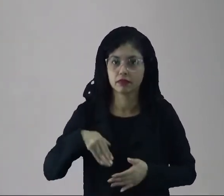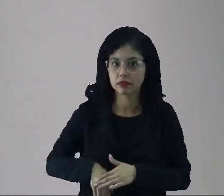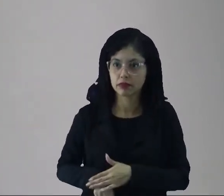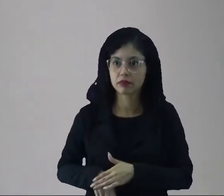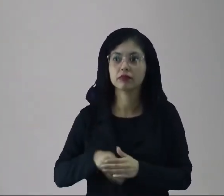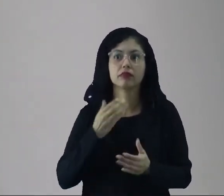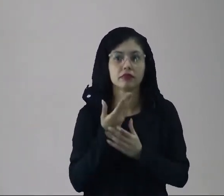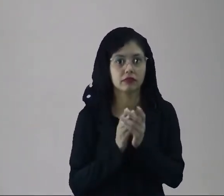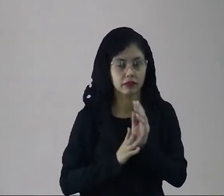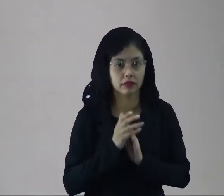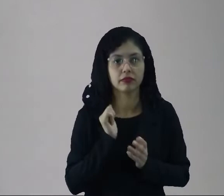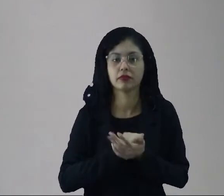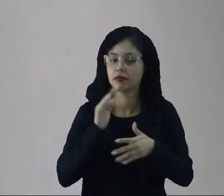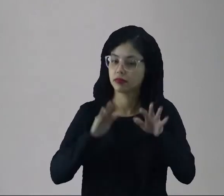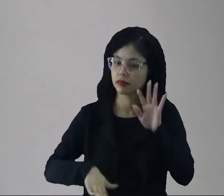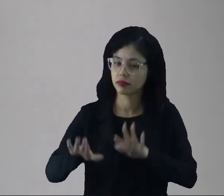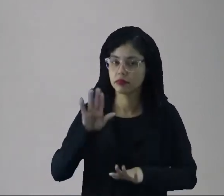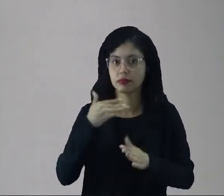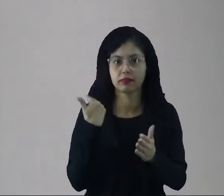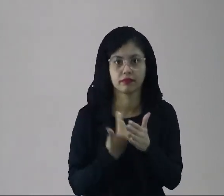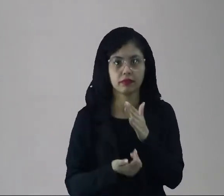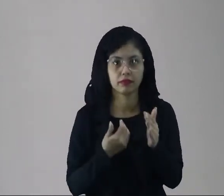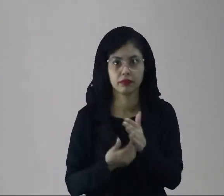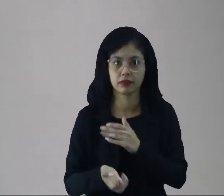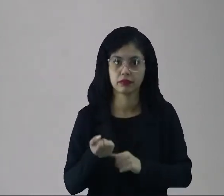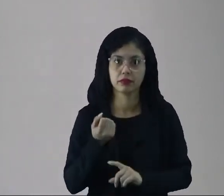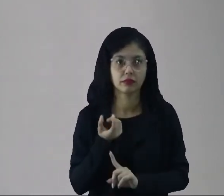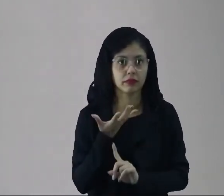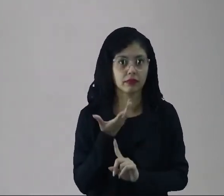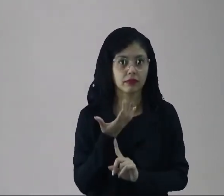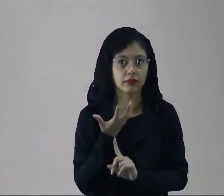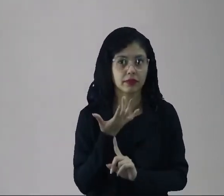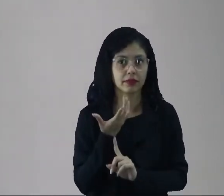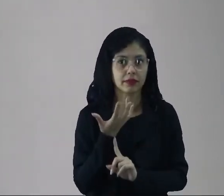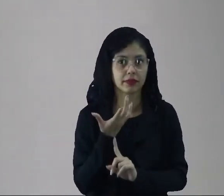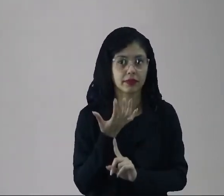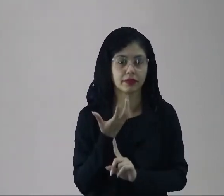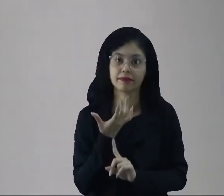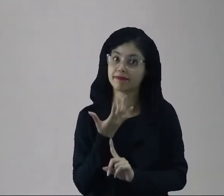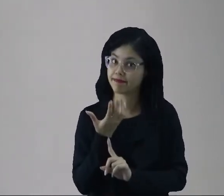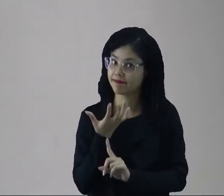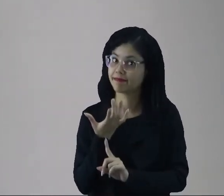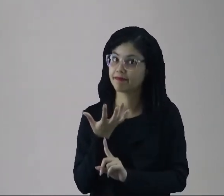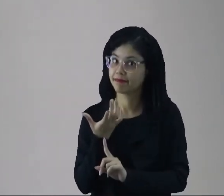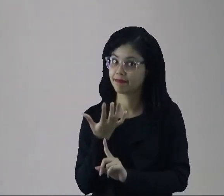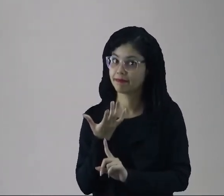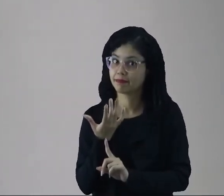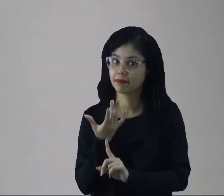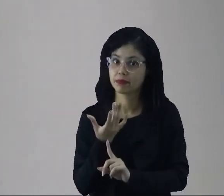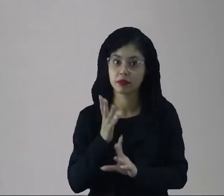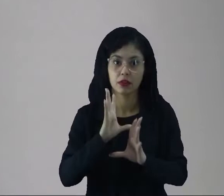bolso, em sua mão, talvez perdeu a sintonia de frequência do GPS ou até mesmo descarregou. Aí eu te